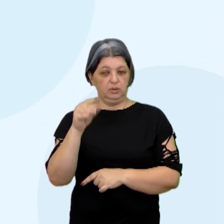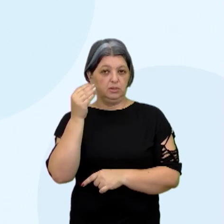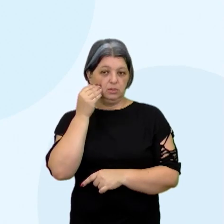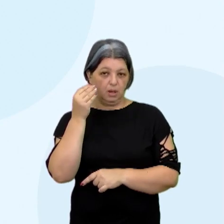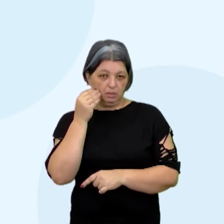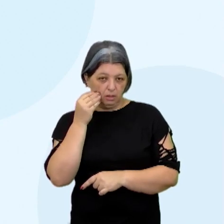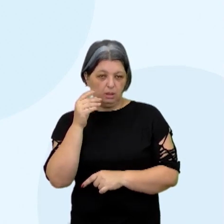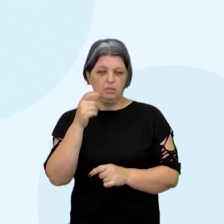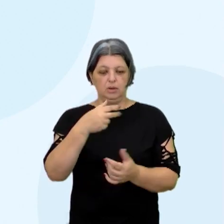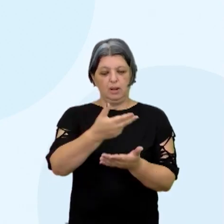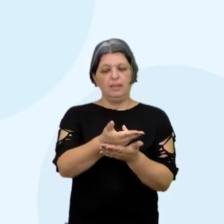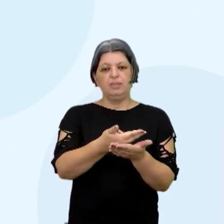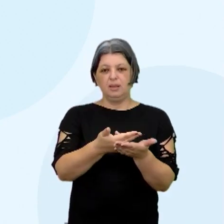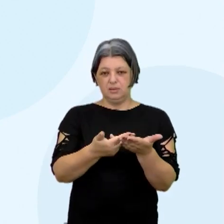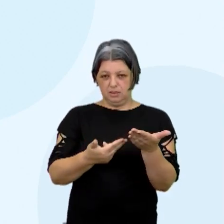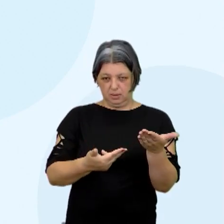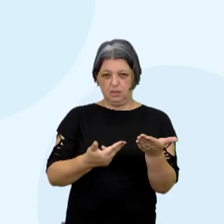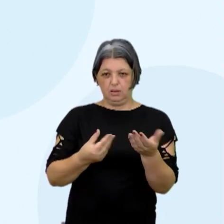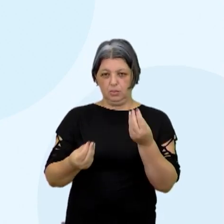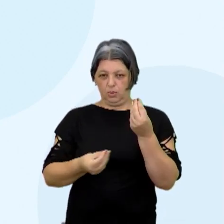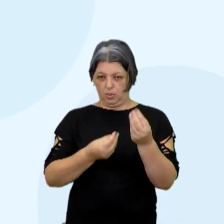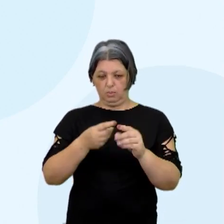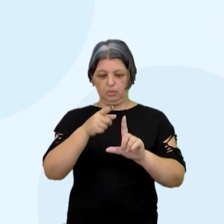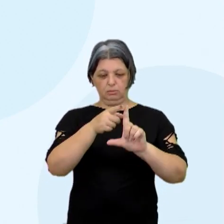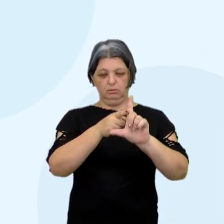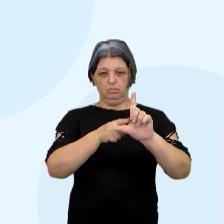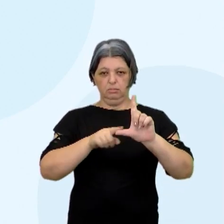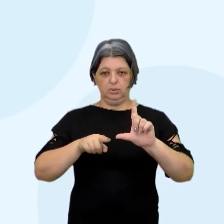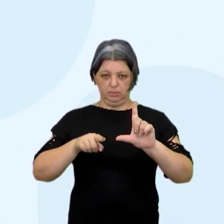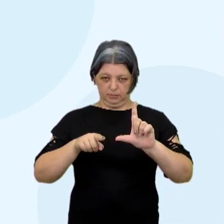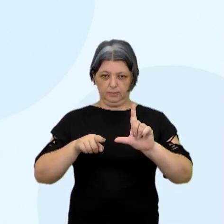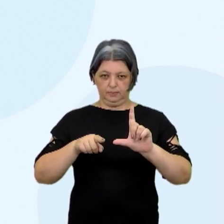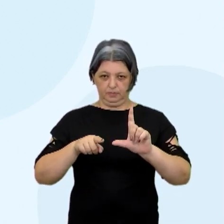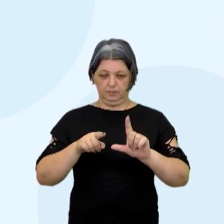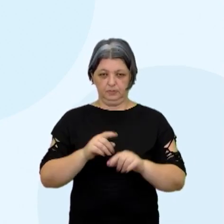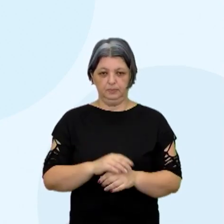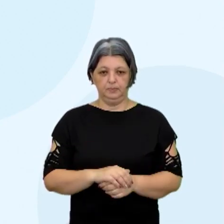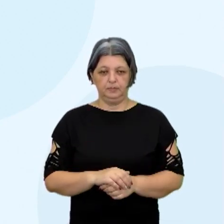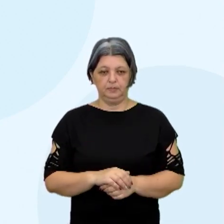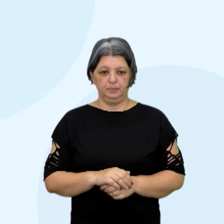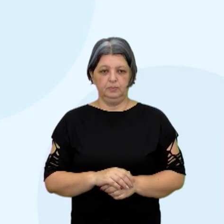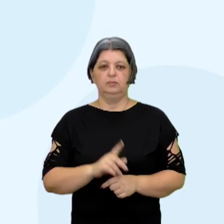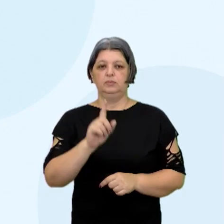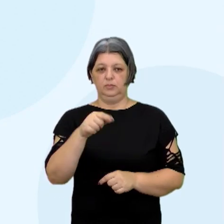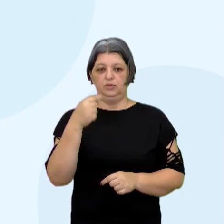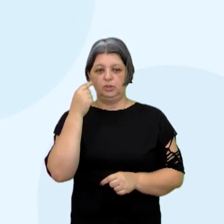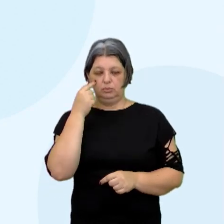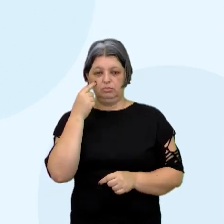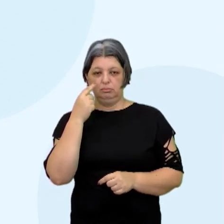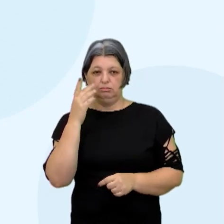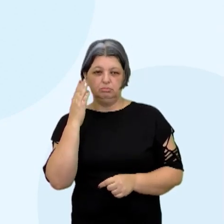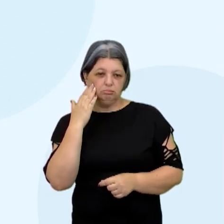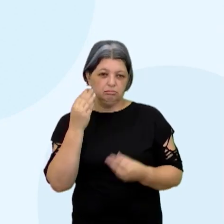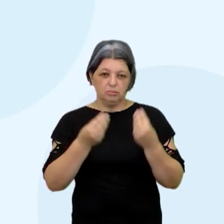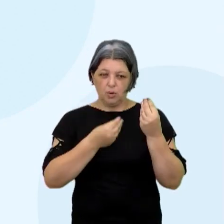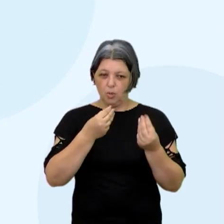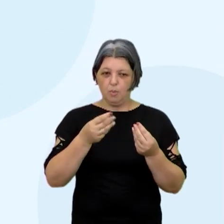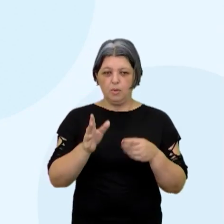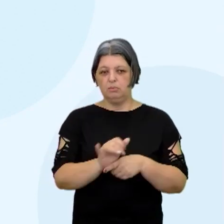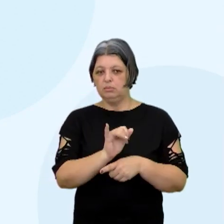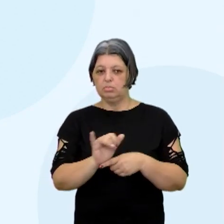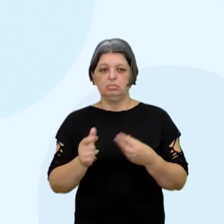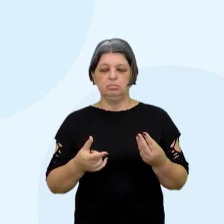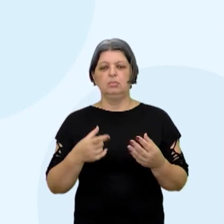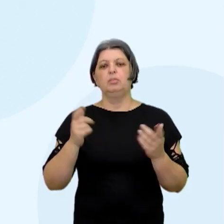para vocês desenhar em aí o plano de vocês tá certo eu vou até colocar o eixo aqui ó já para vocês ver dar uma olhada como vai